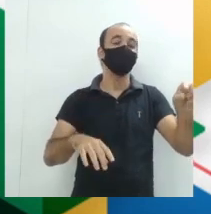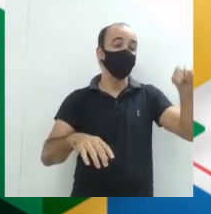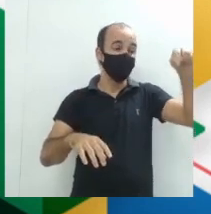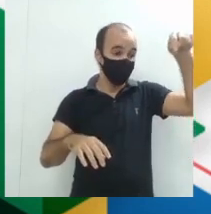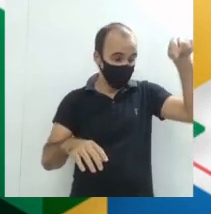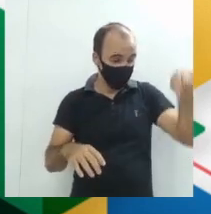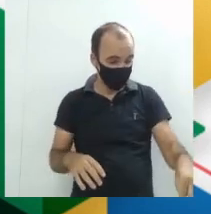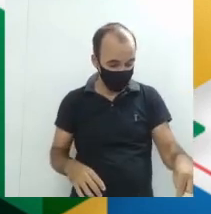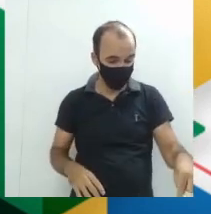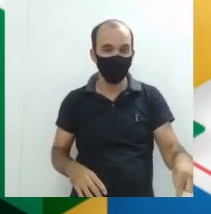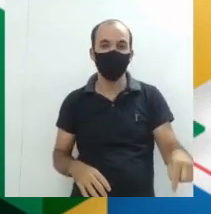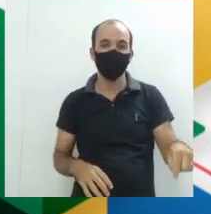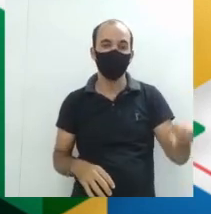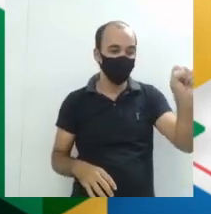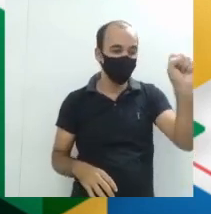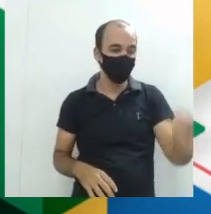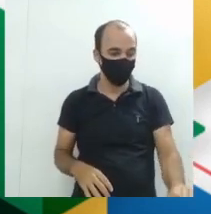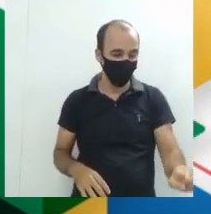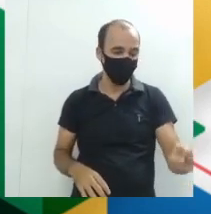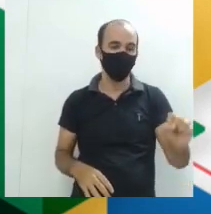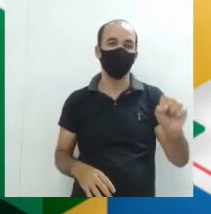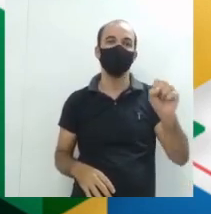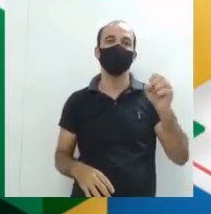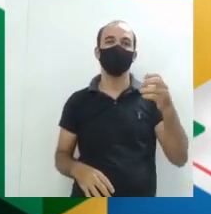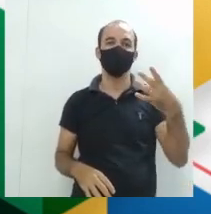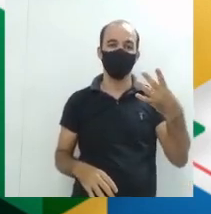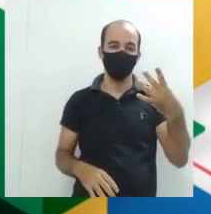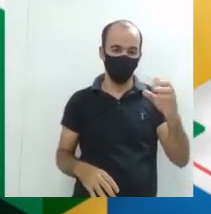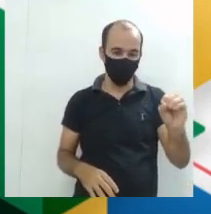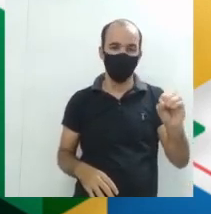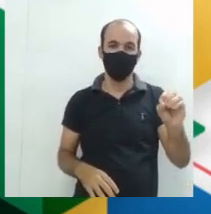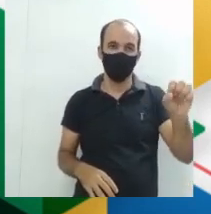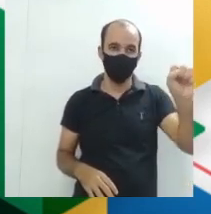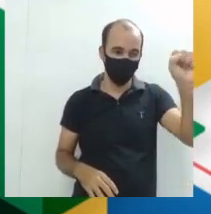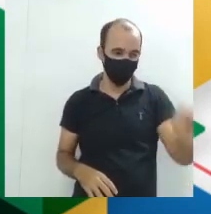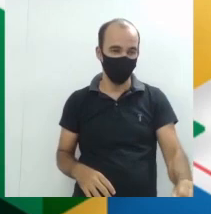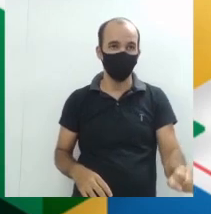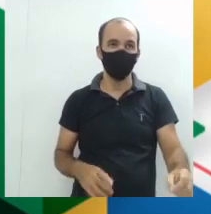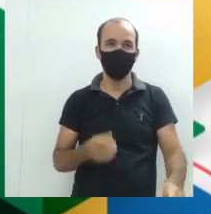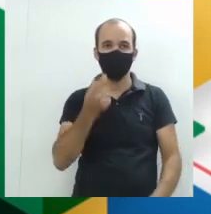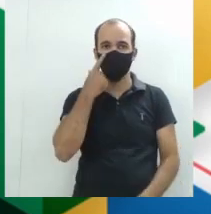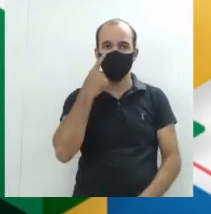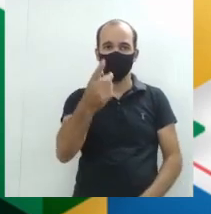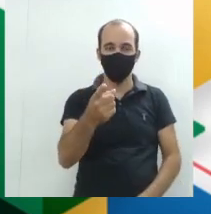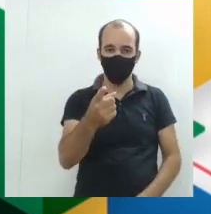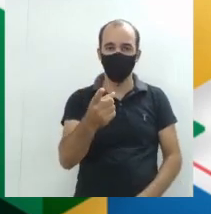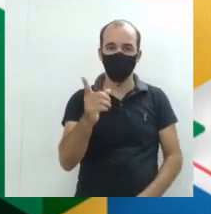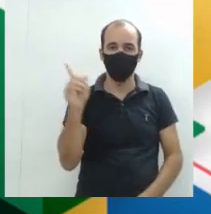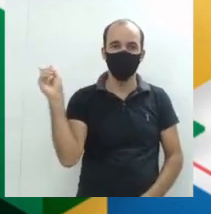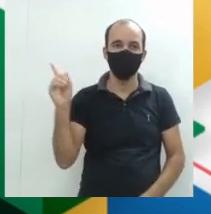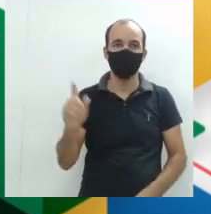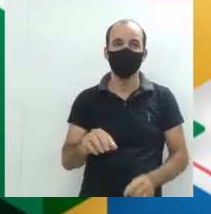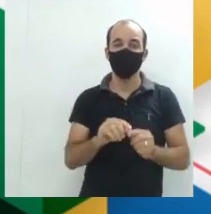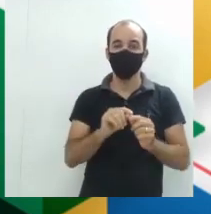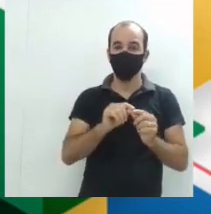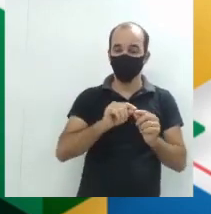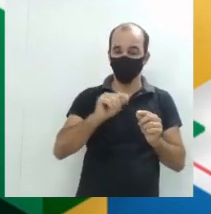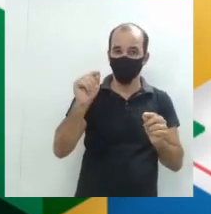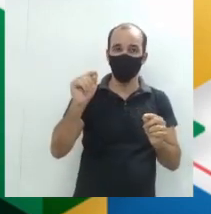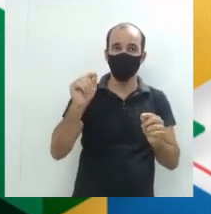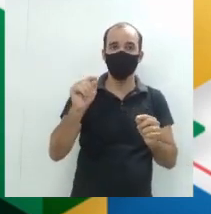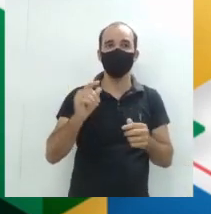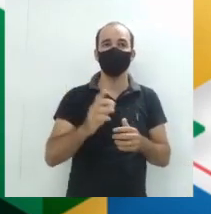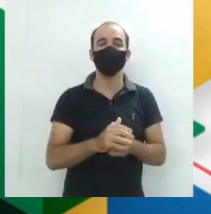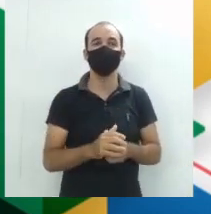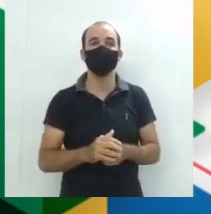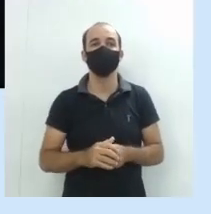o módulo do vetor deslocamento? Gente, olha o design, olha o desenho aí, já pronto. Aninha é fera, ó. Tá aí a casa